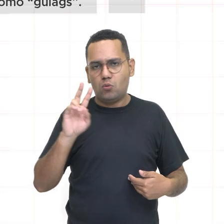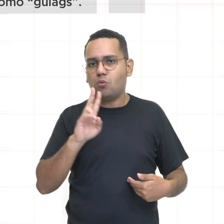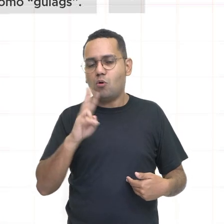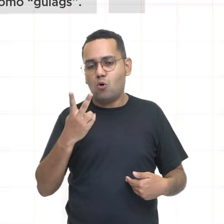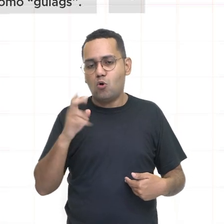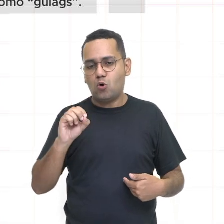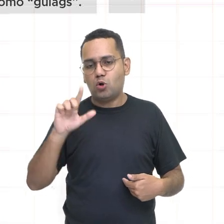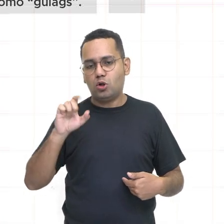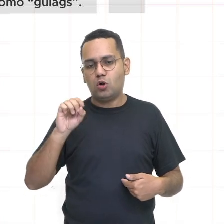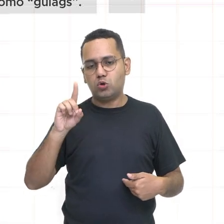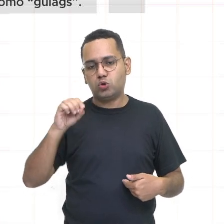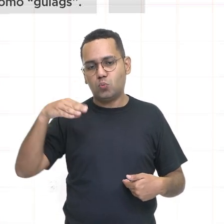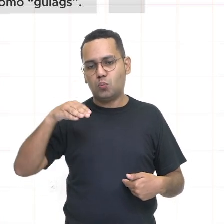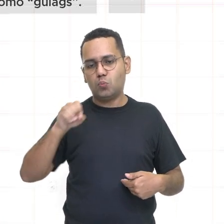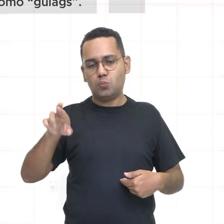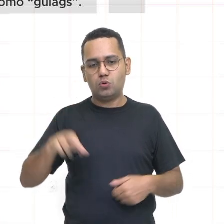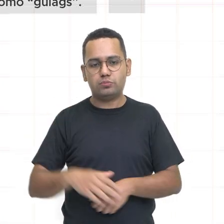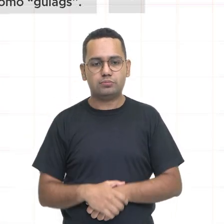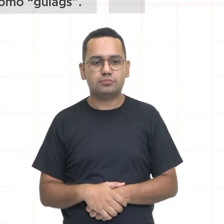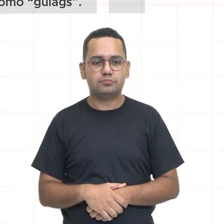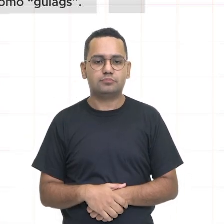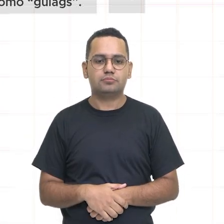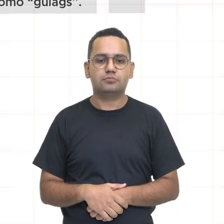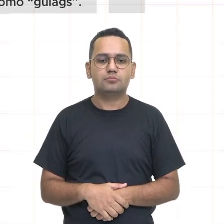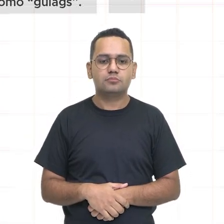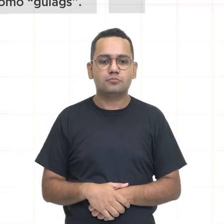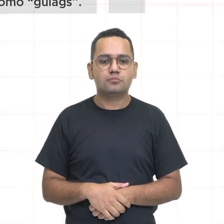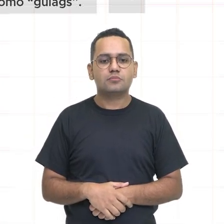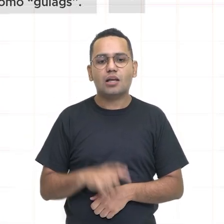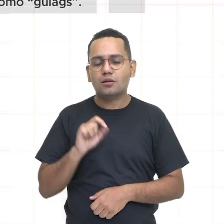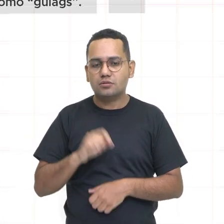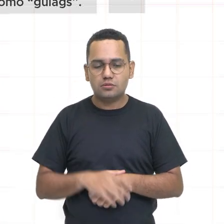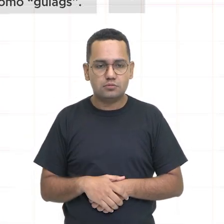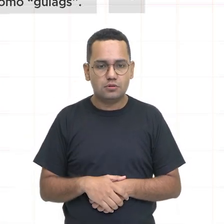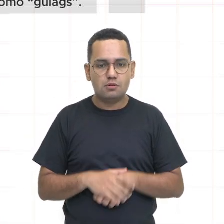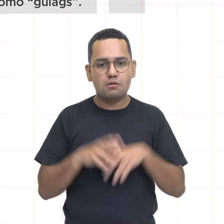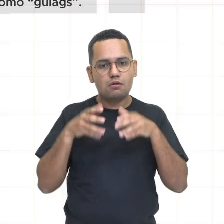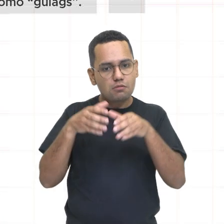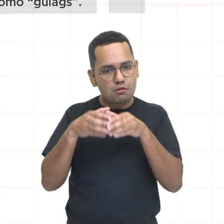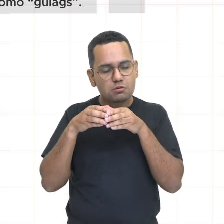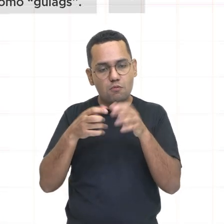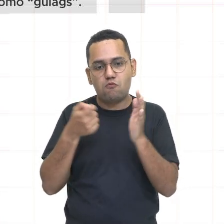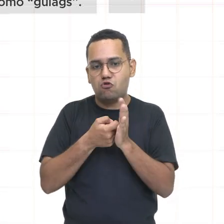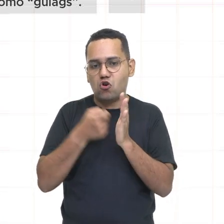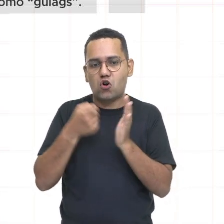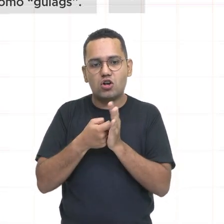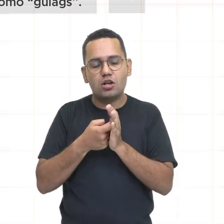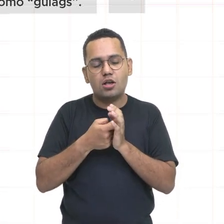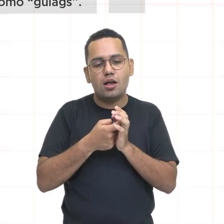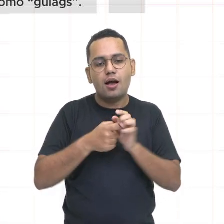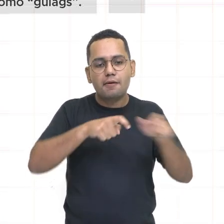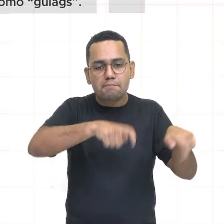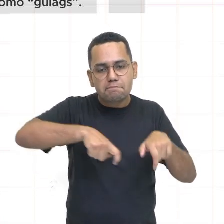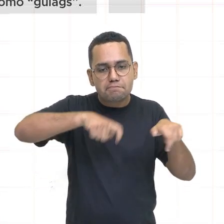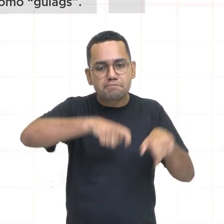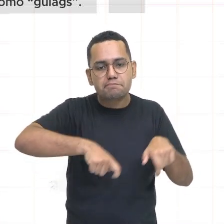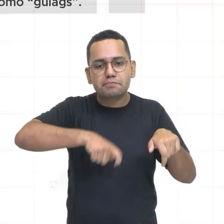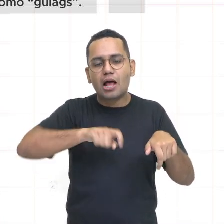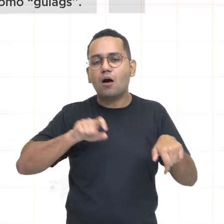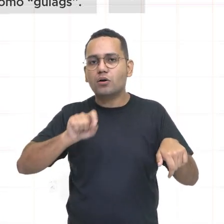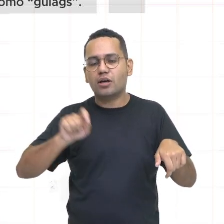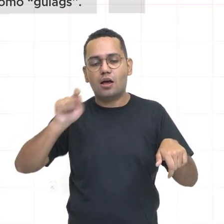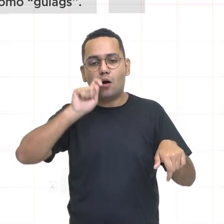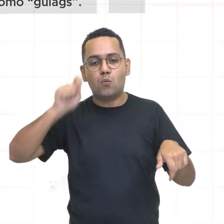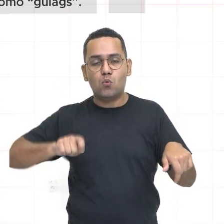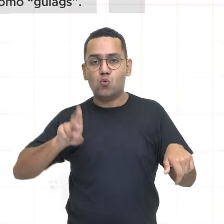isso? Coletivização forçada da agricultura na Ucrânia. A Ucrânia era um território que fazia parte da União